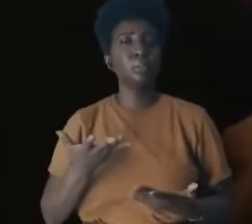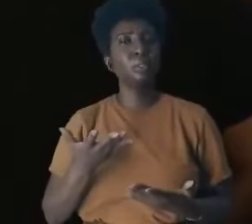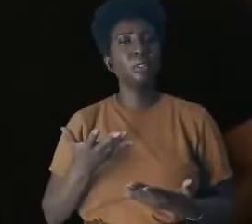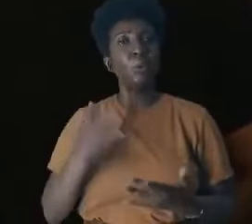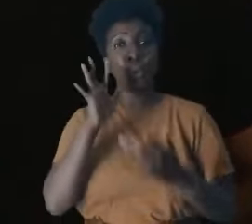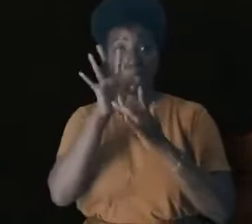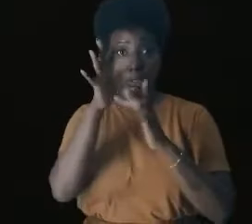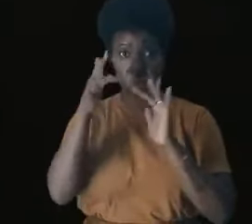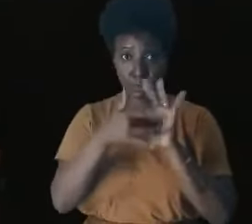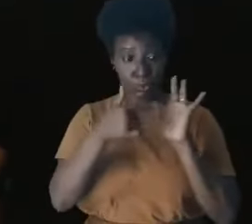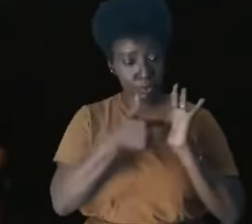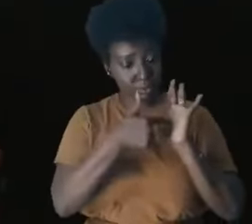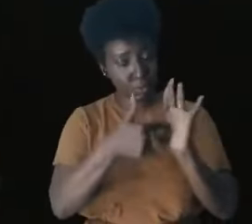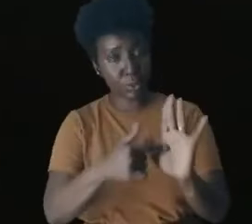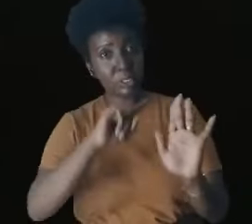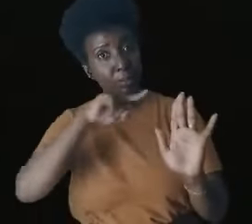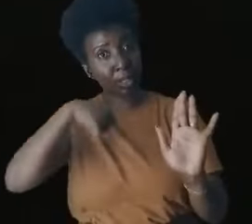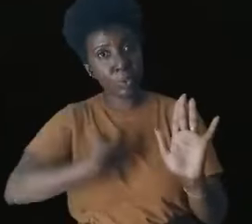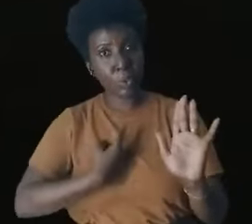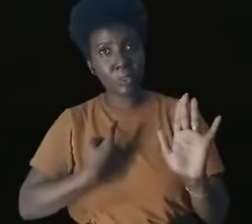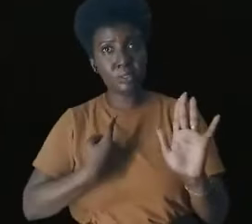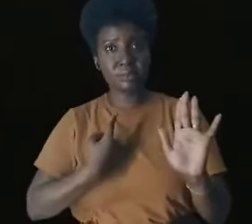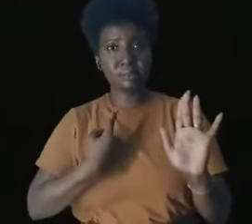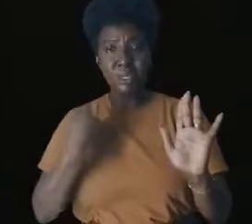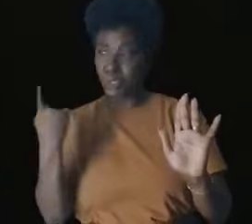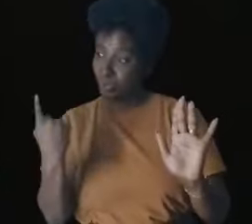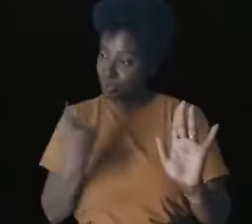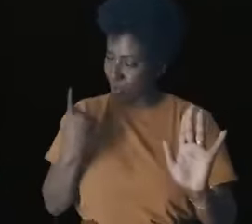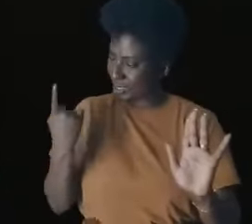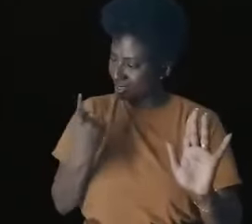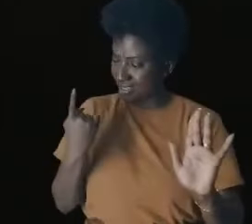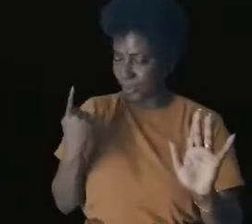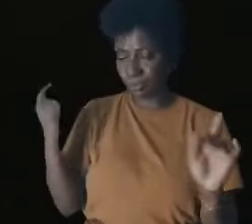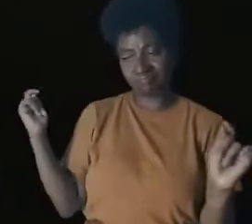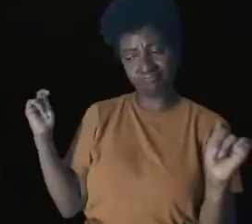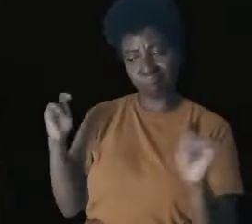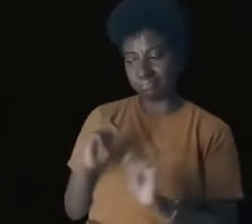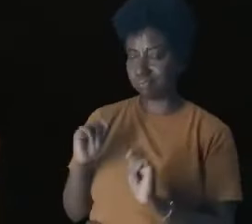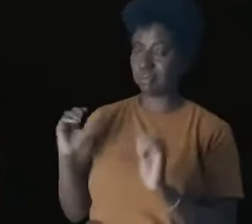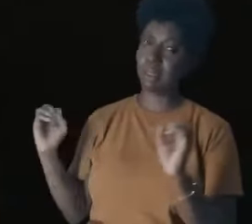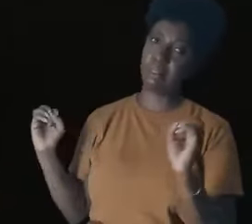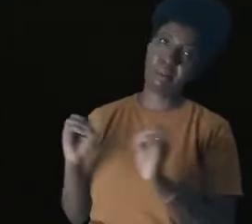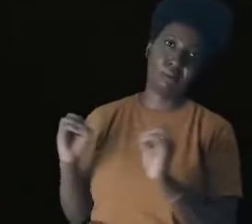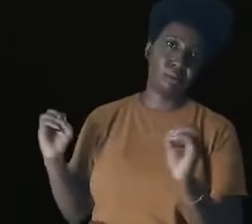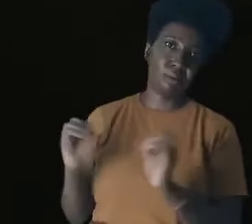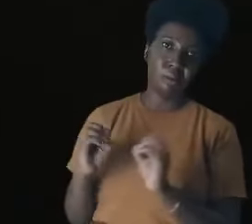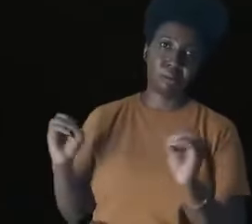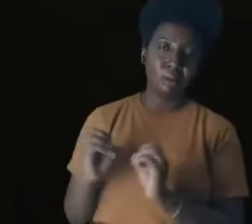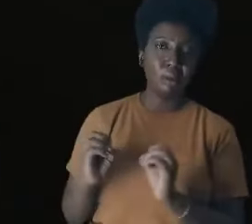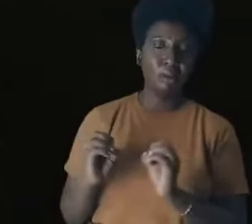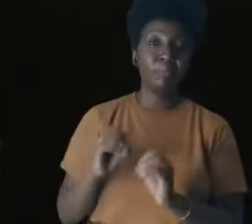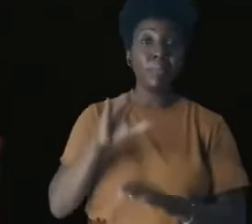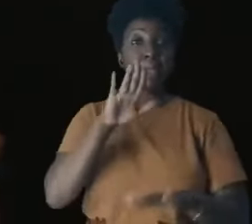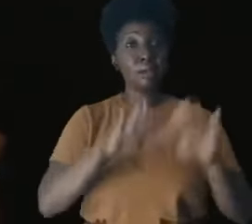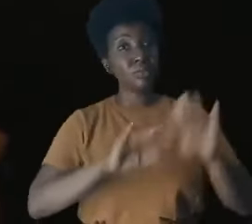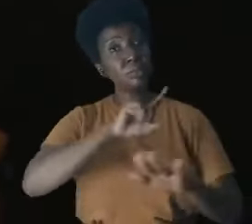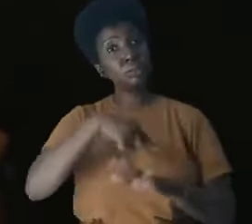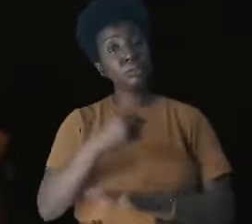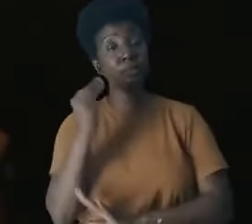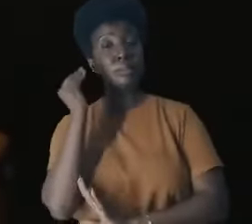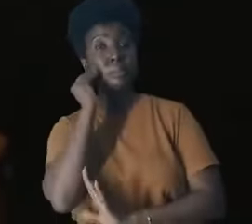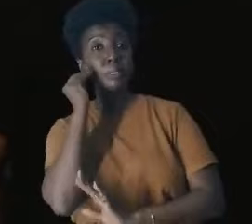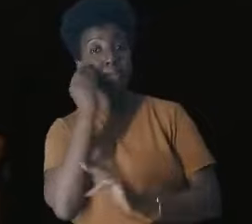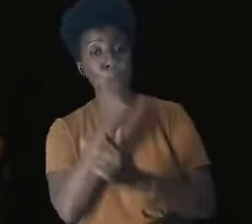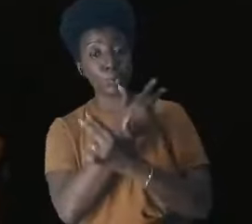Aquilo que Jesus disse: sem mim nada podeis fazer. Às vezes a gente tenta fazer coisas